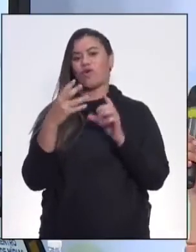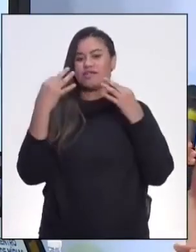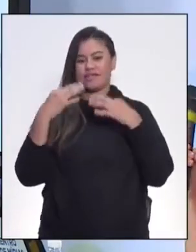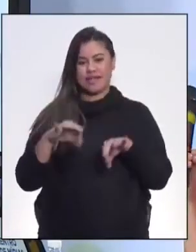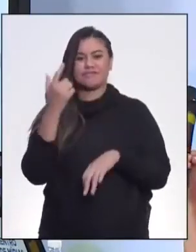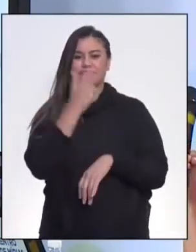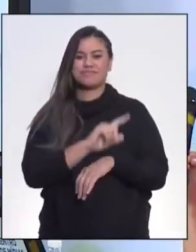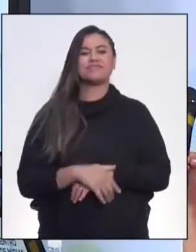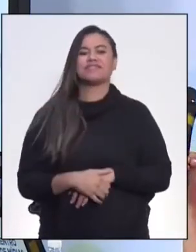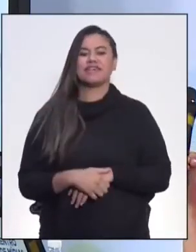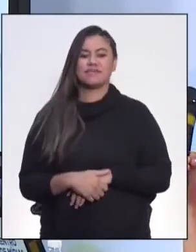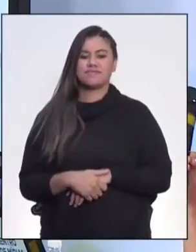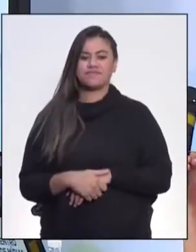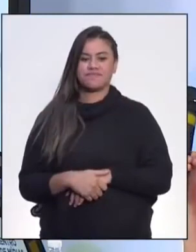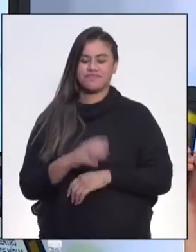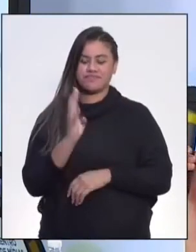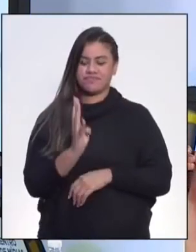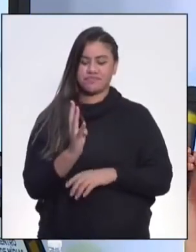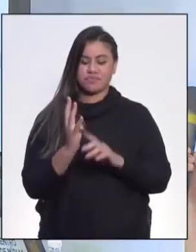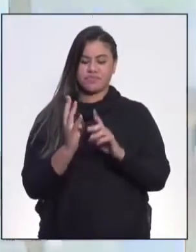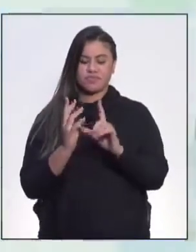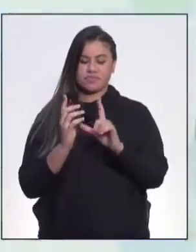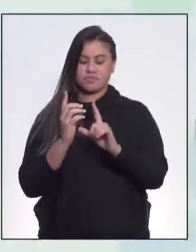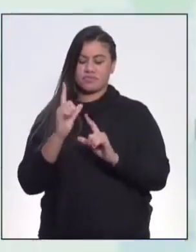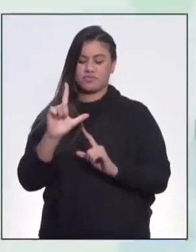fazer de 4 em 4 para poder marcar o menos 4, tá bom?